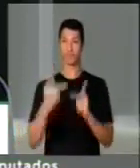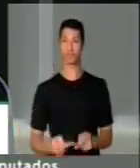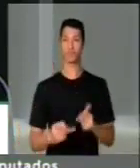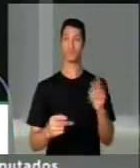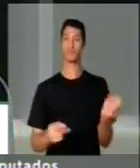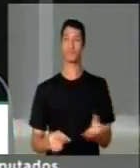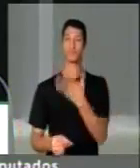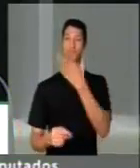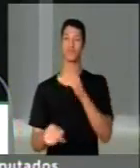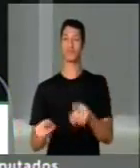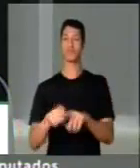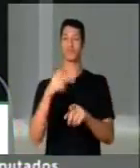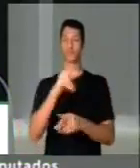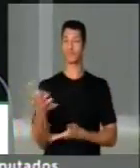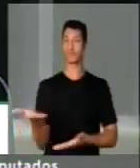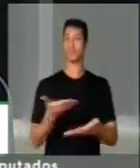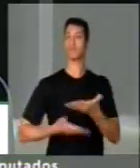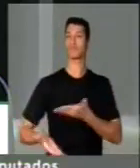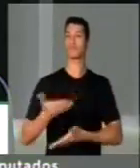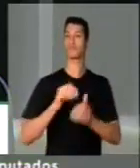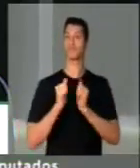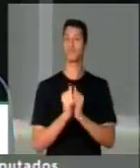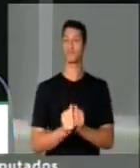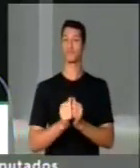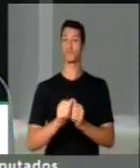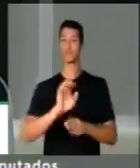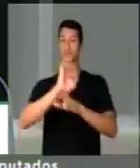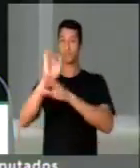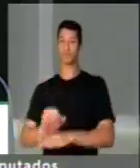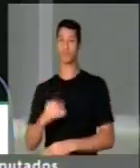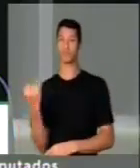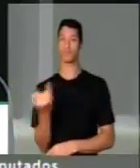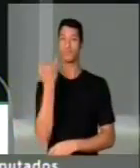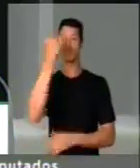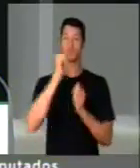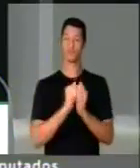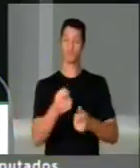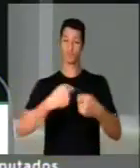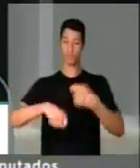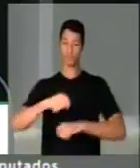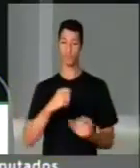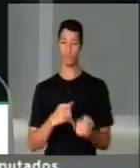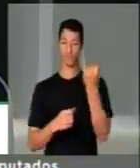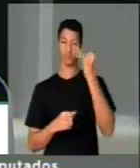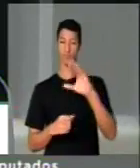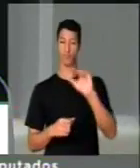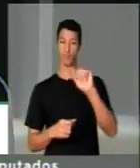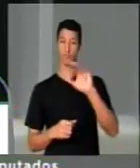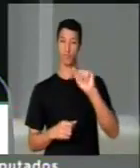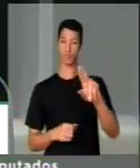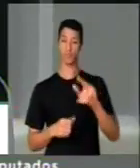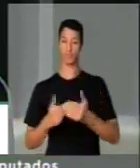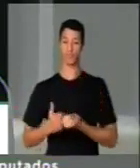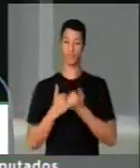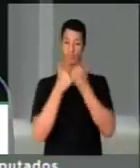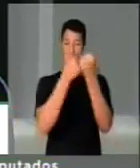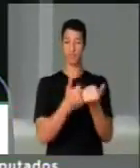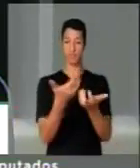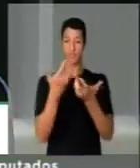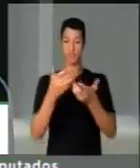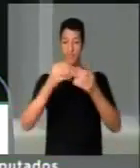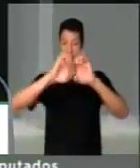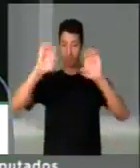projeto de inovação, da sua relação com um Estado importante, com a economia importante como o cacau, de apoiar, ela